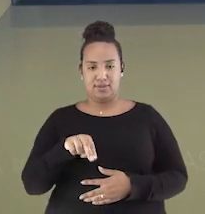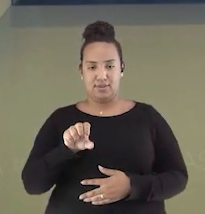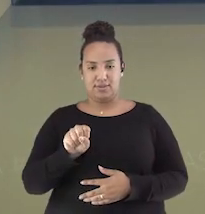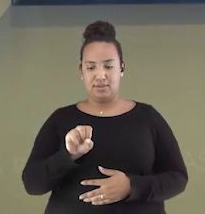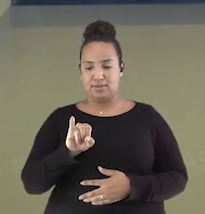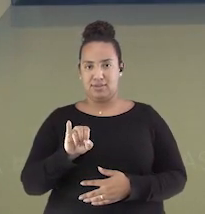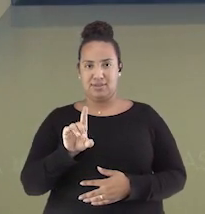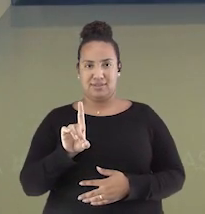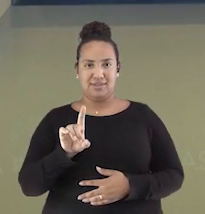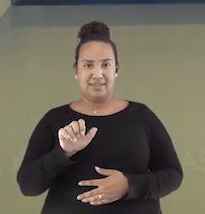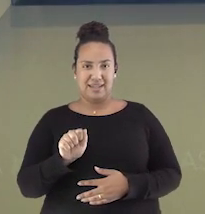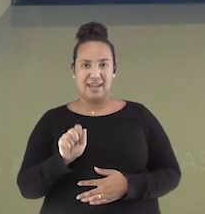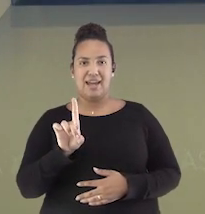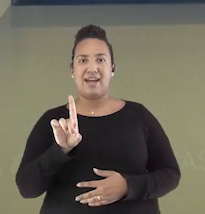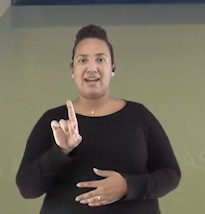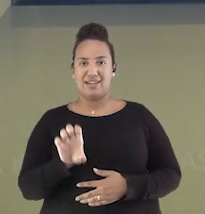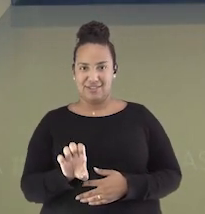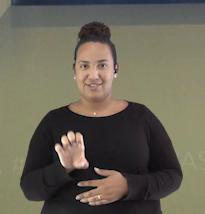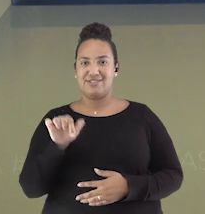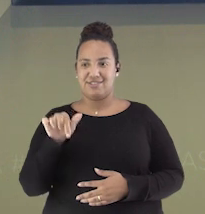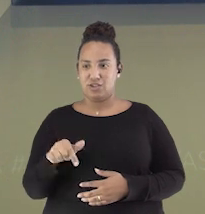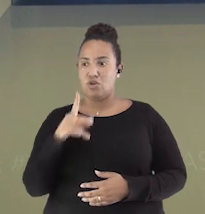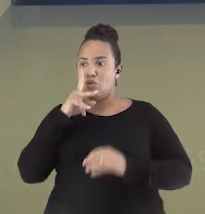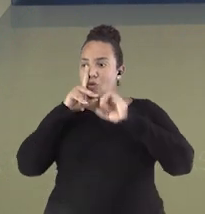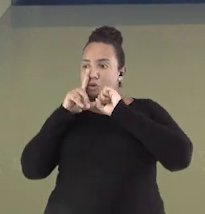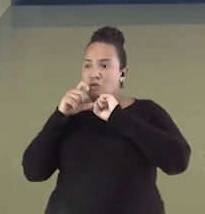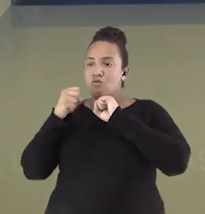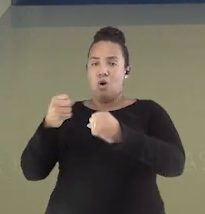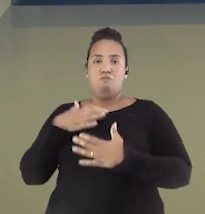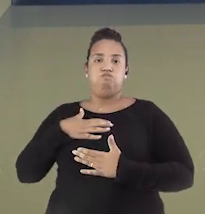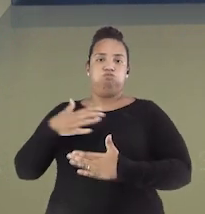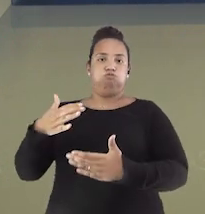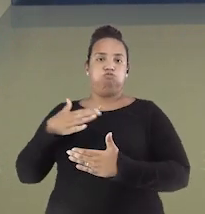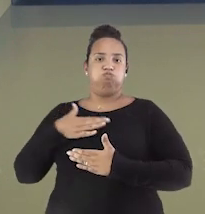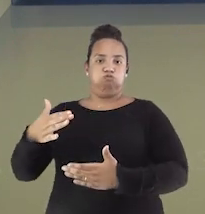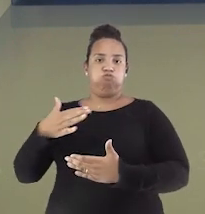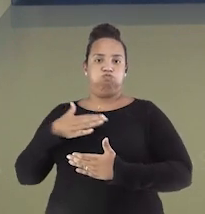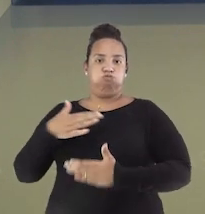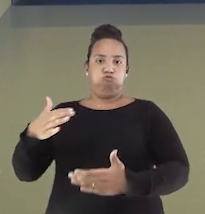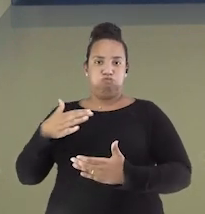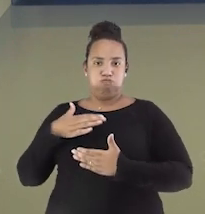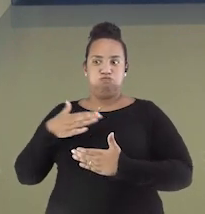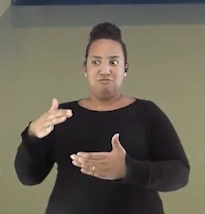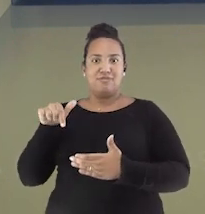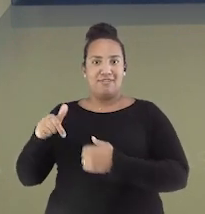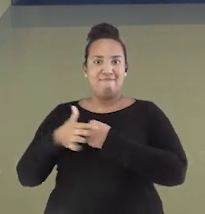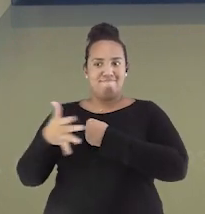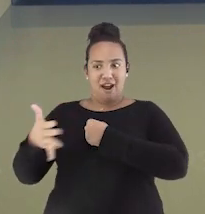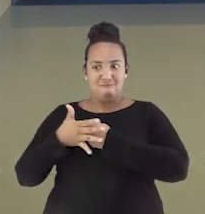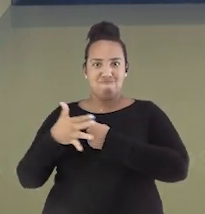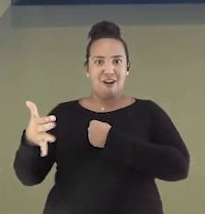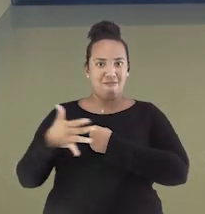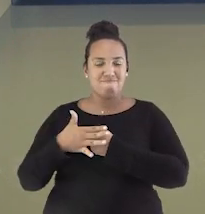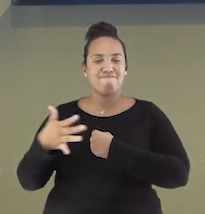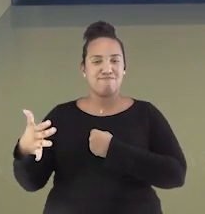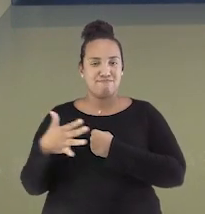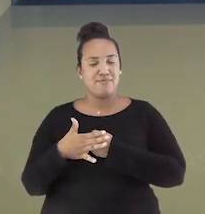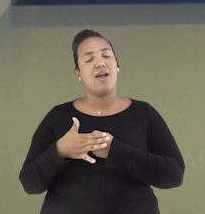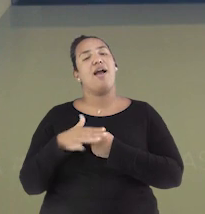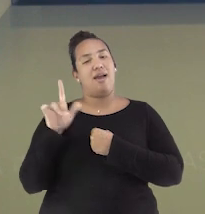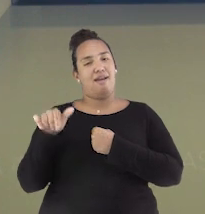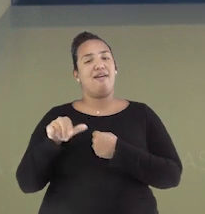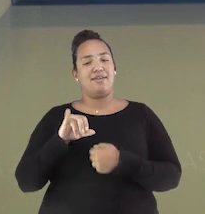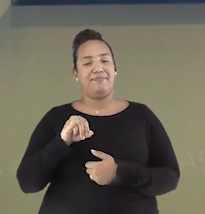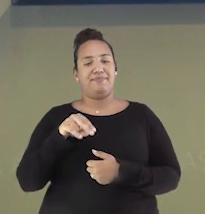quando o som tá mais forte que antes a gente chamava de Alto Ele está na realidade mais intenso ao passo que quando ele está